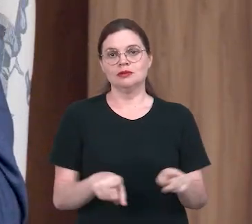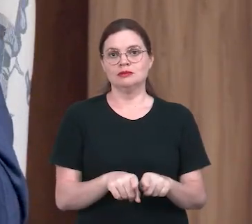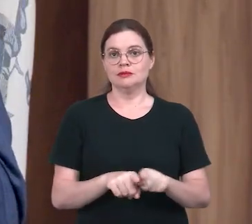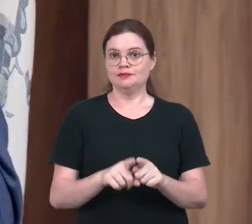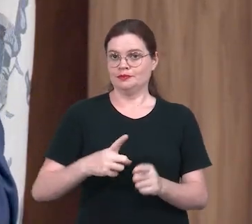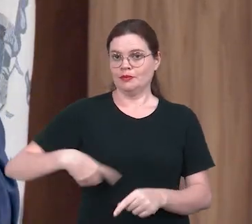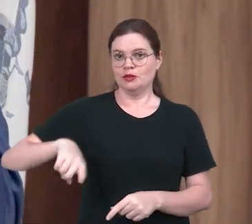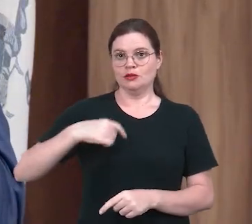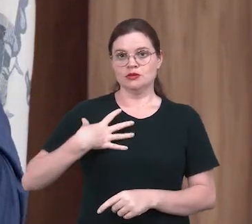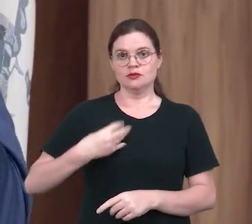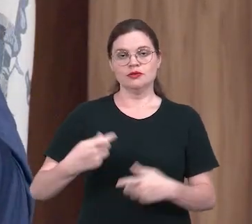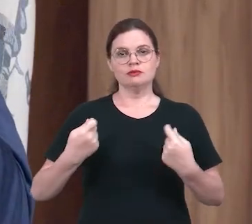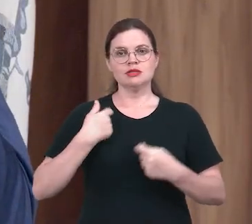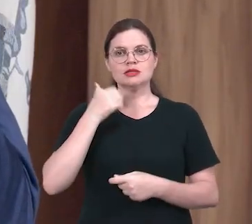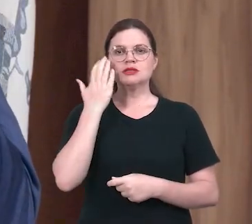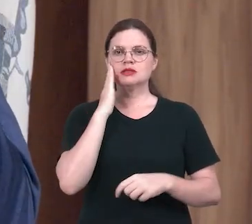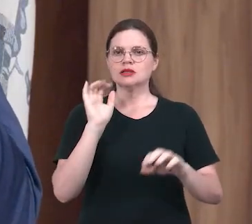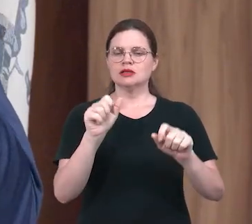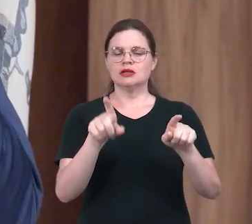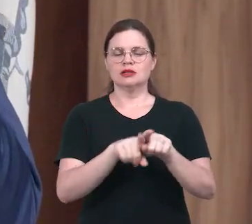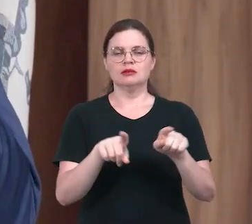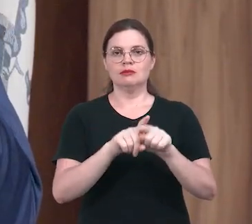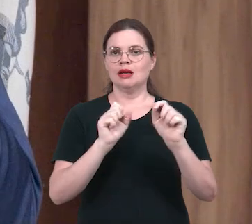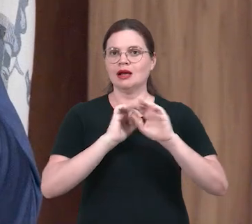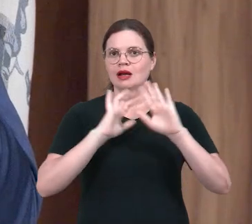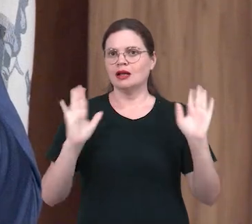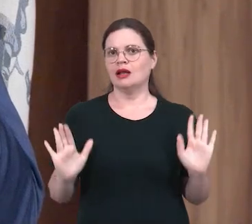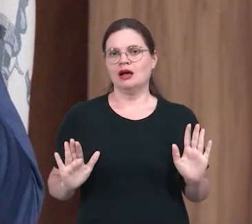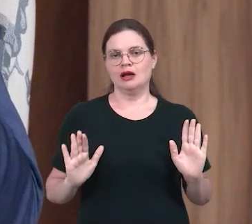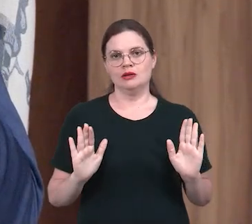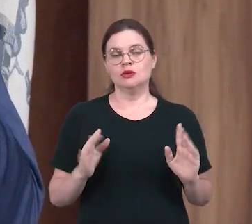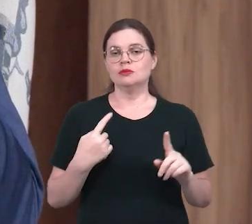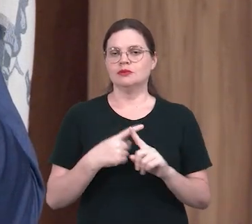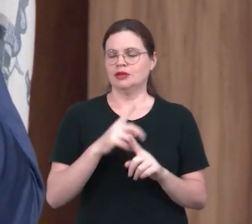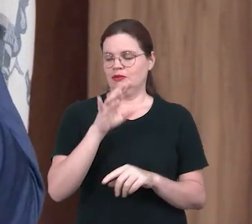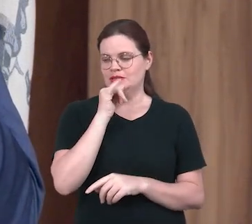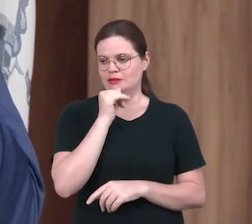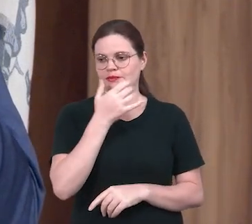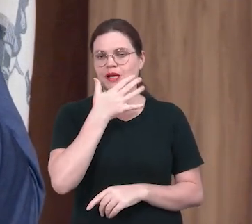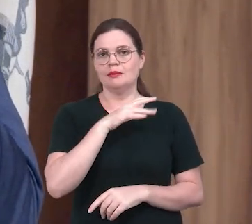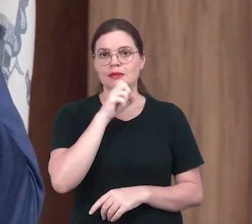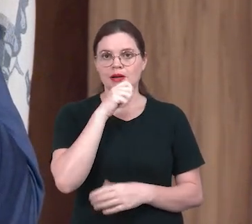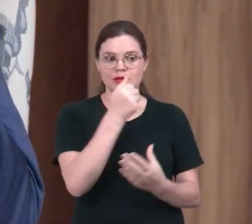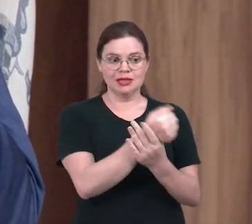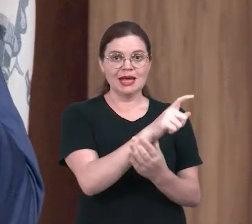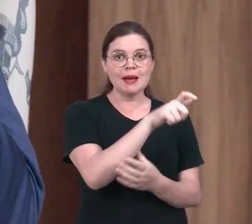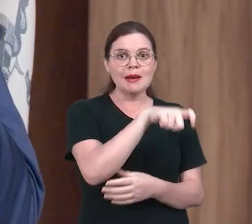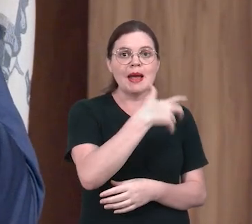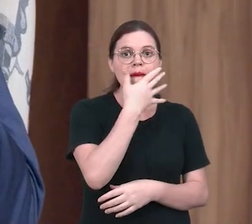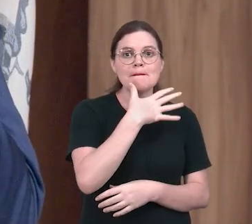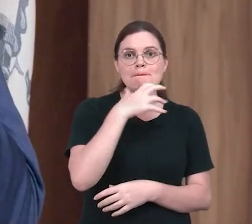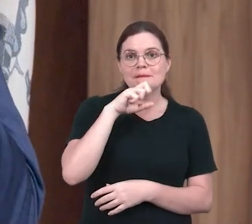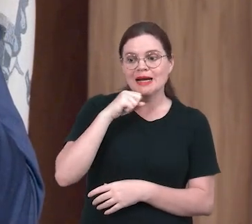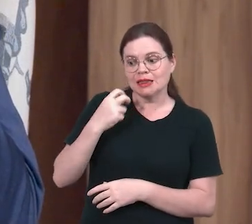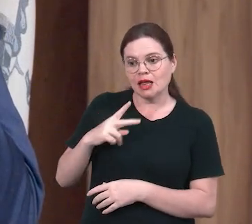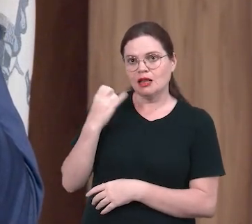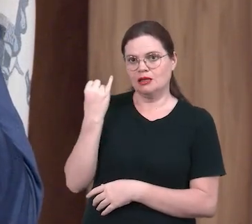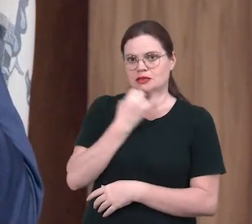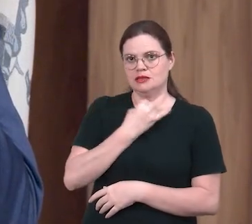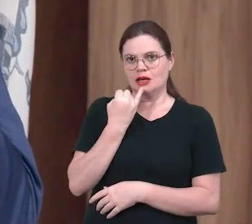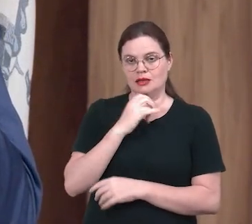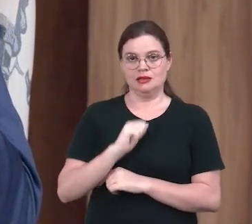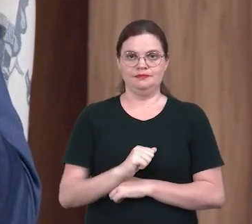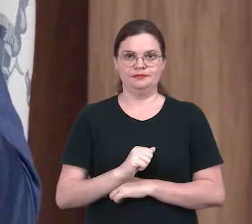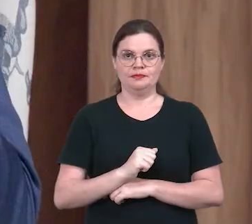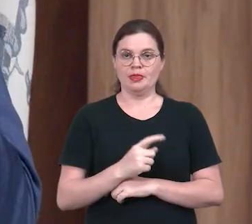o plano aqui, vamos colocar aqui Abraão como pai. Os nossos filhos precisam de saber que o nosso amor